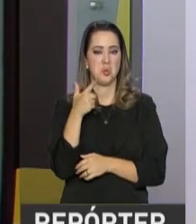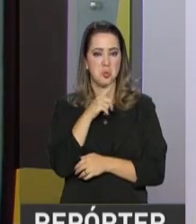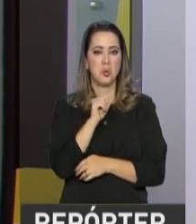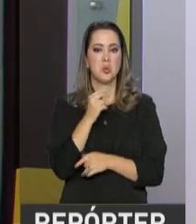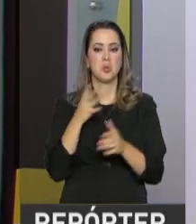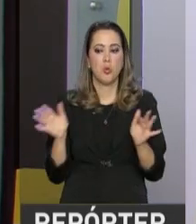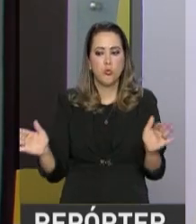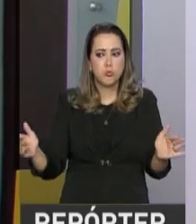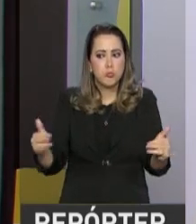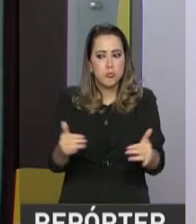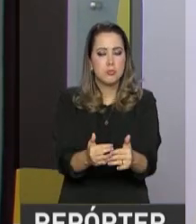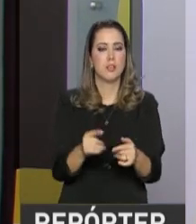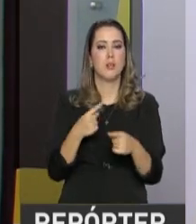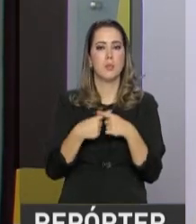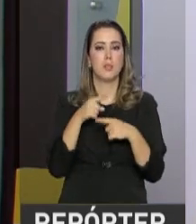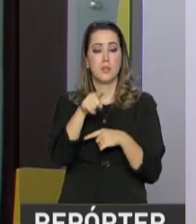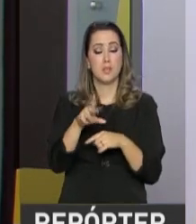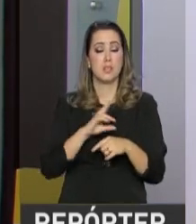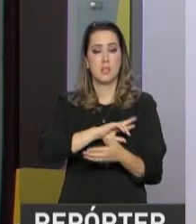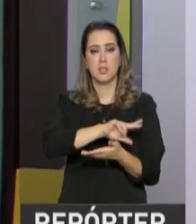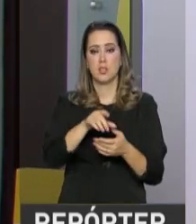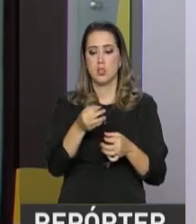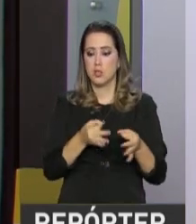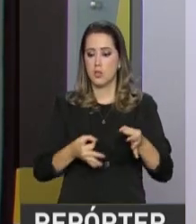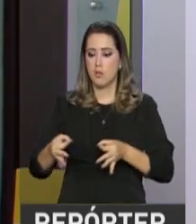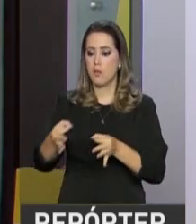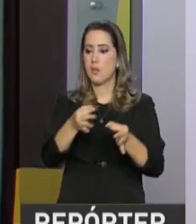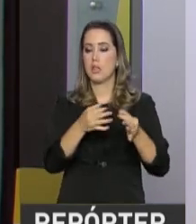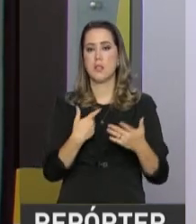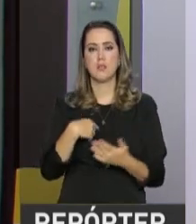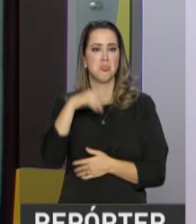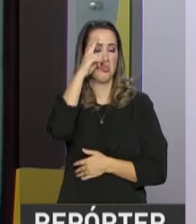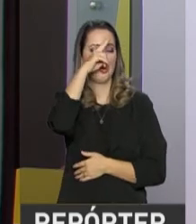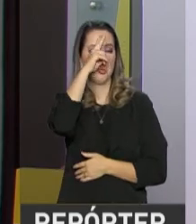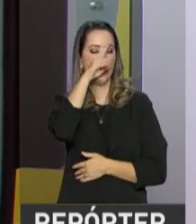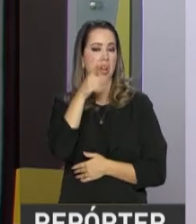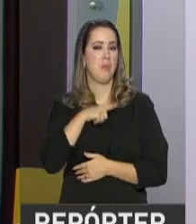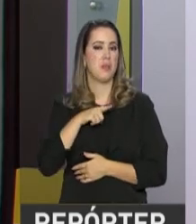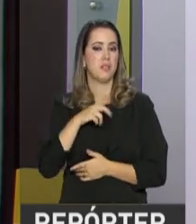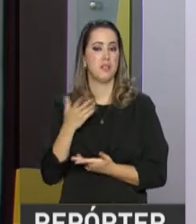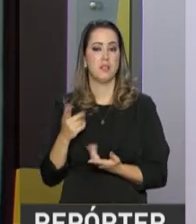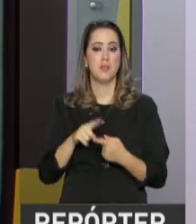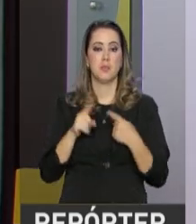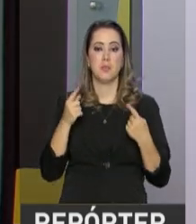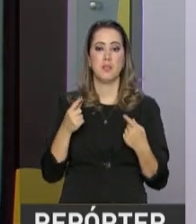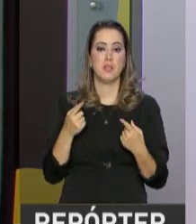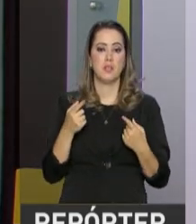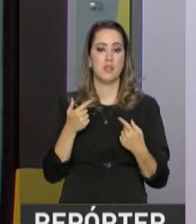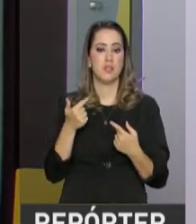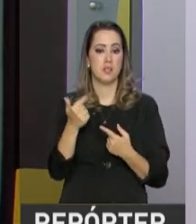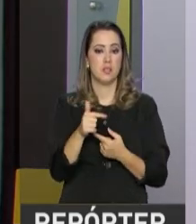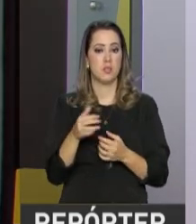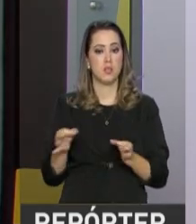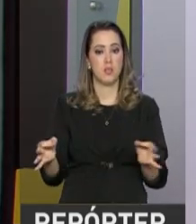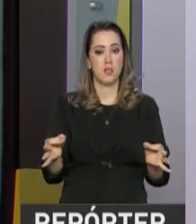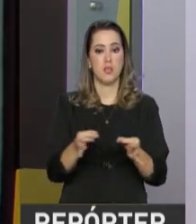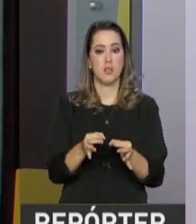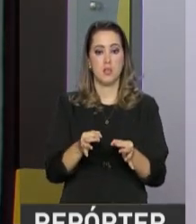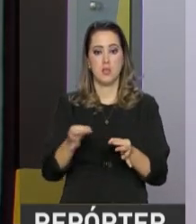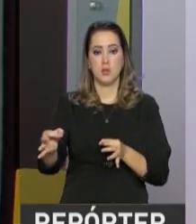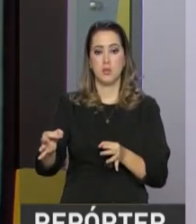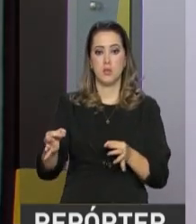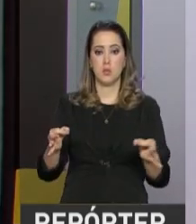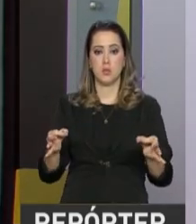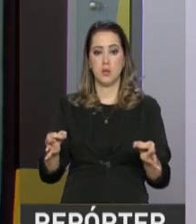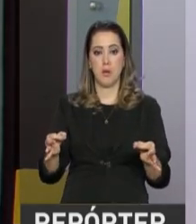pena porque você tem tanta moeda espalhada pela casa que você nem lembra que elas existem. Mas elas não fazem nenhum valor se elas ficarem separadas.